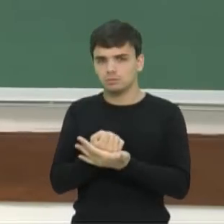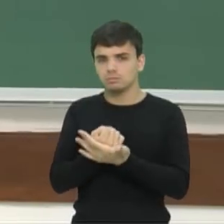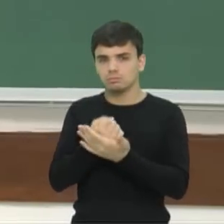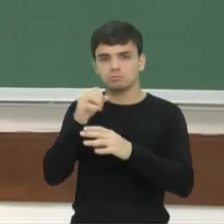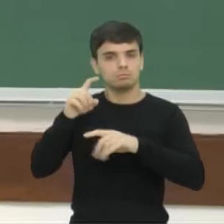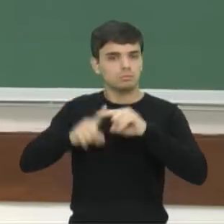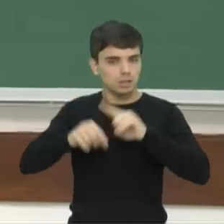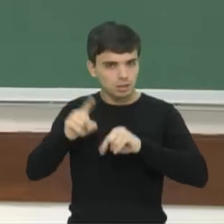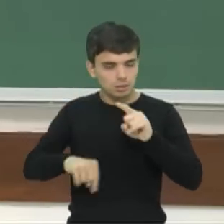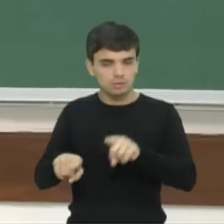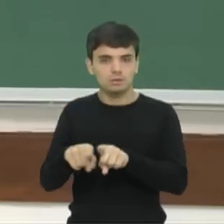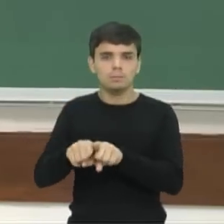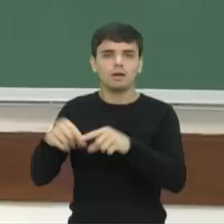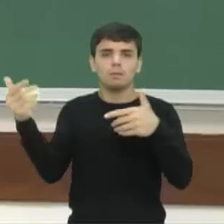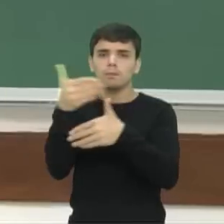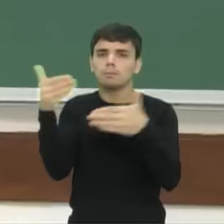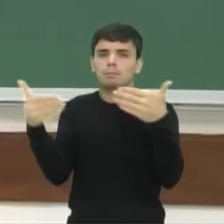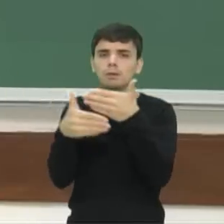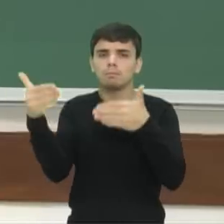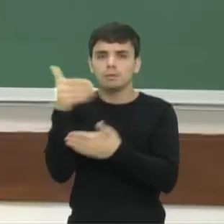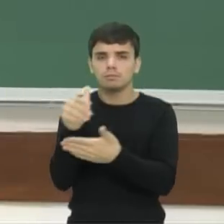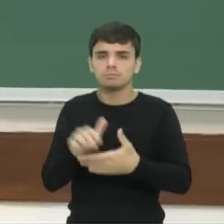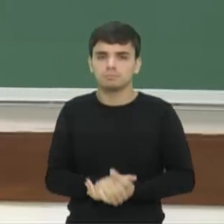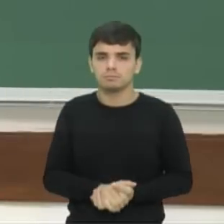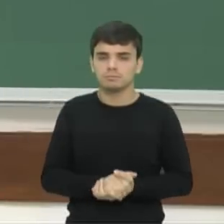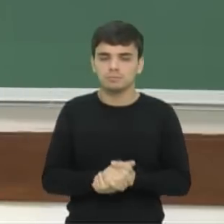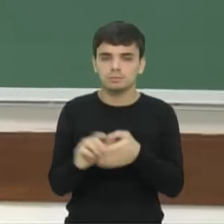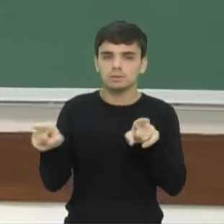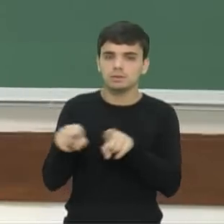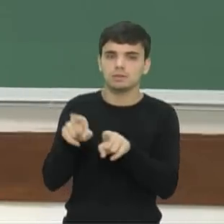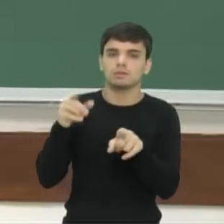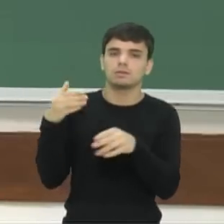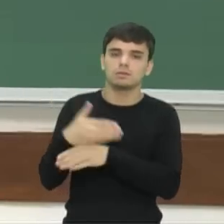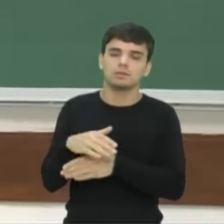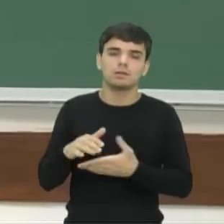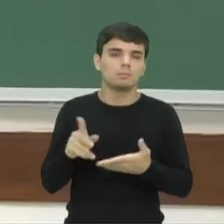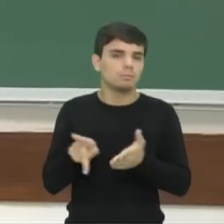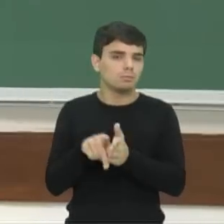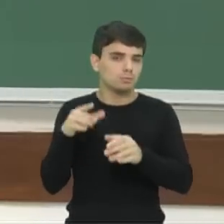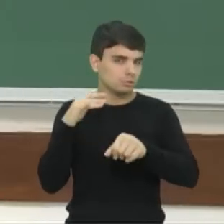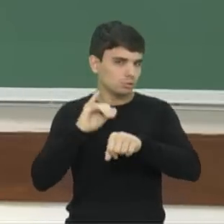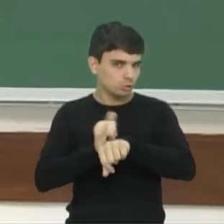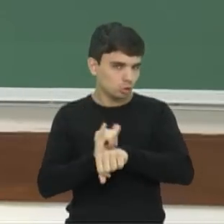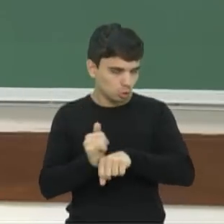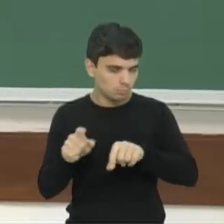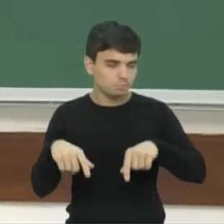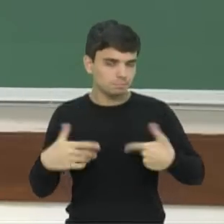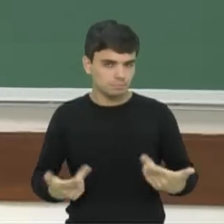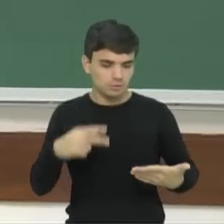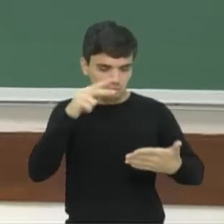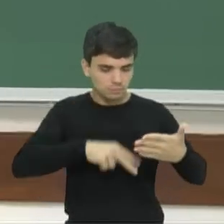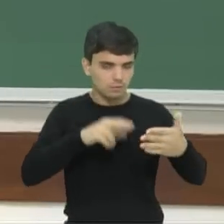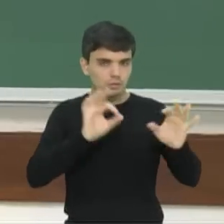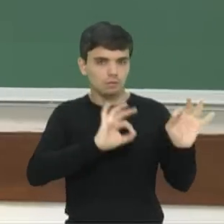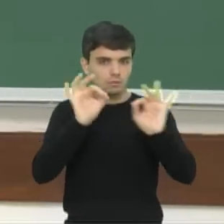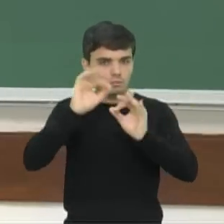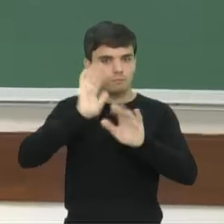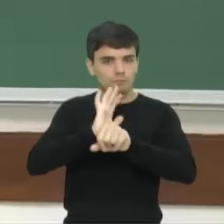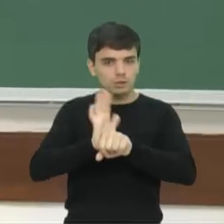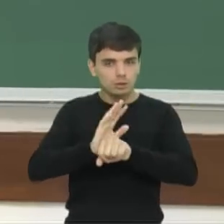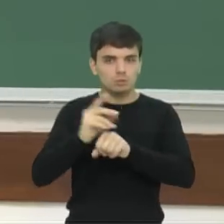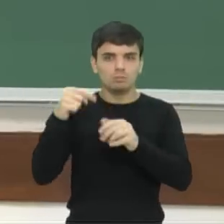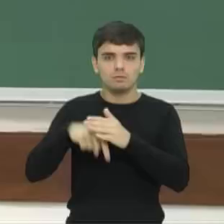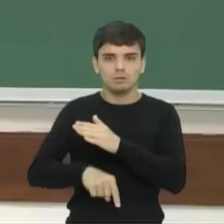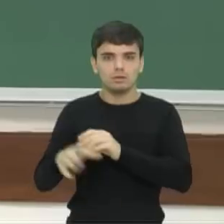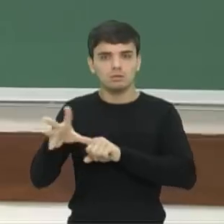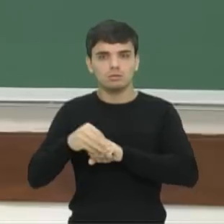lá, clica nos links, né? É direcionado ao YouTube e ali vocês vão estar verificando, assistindo esses vídeos e melhorando, aprofundando ainda